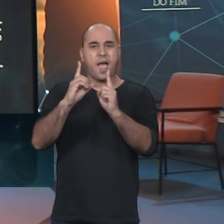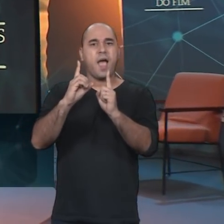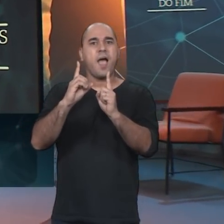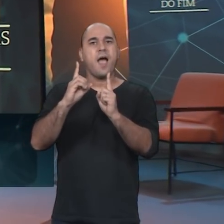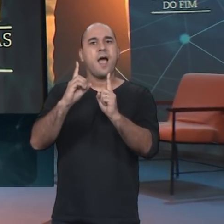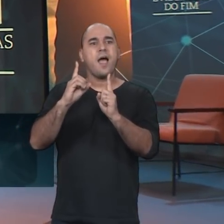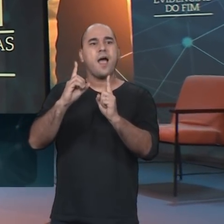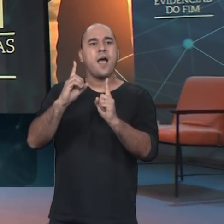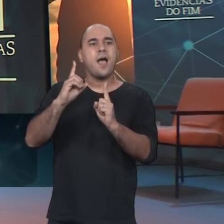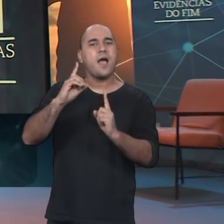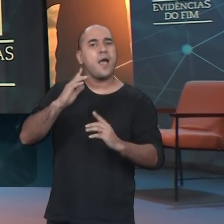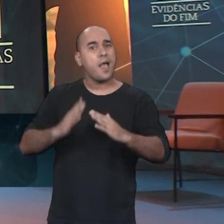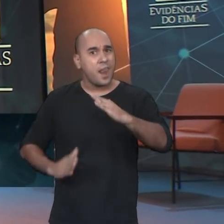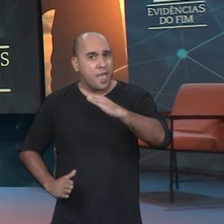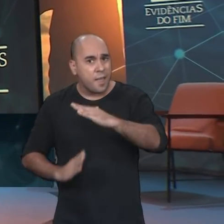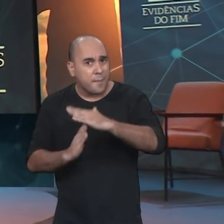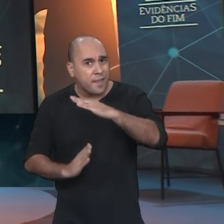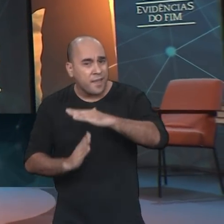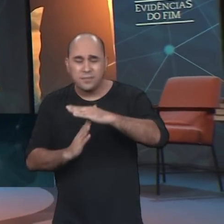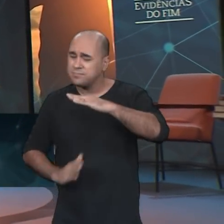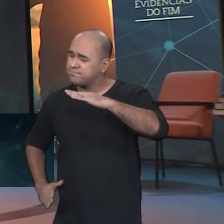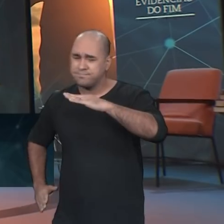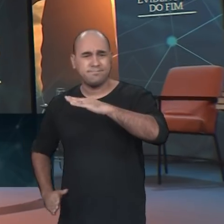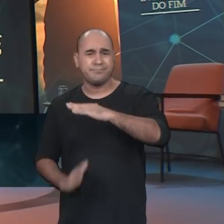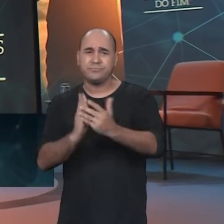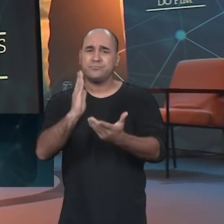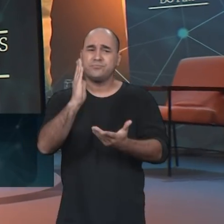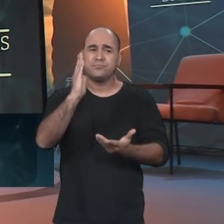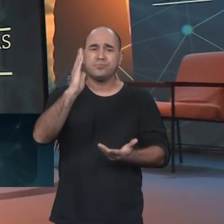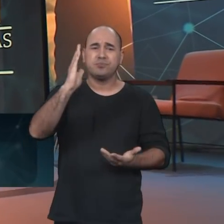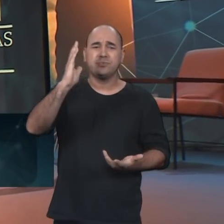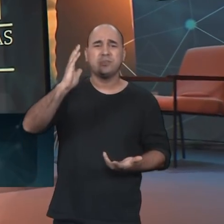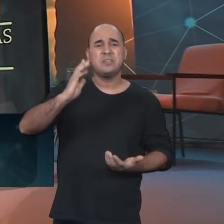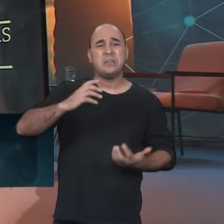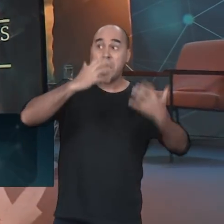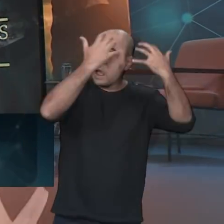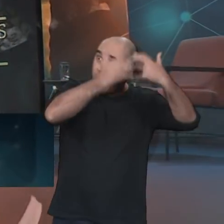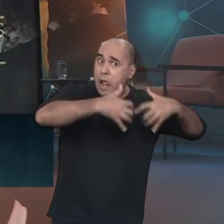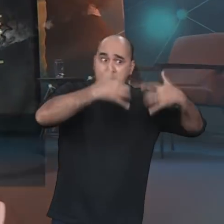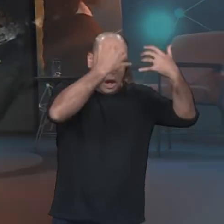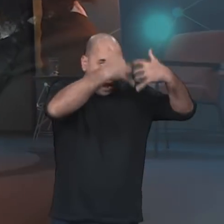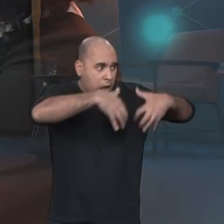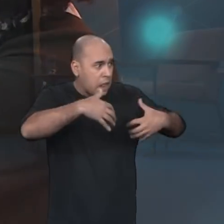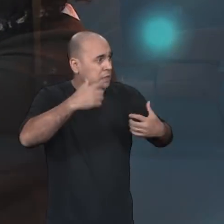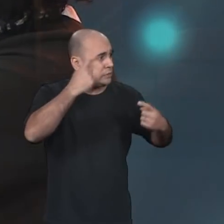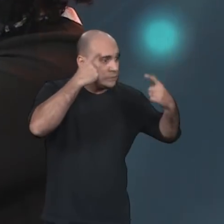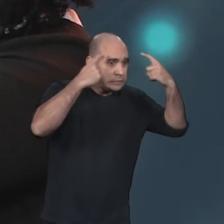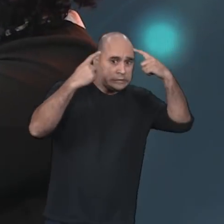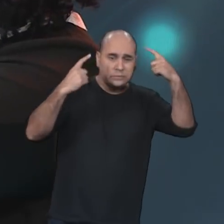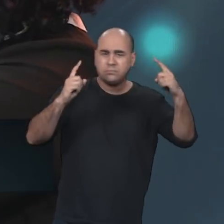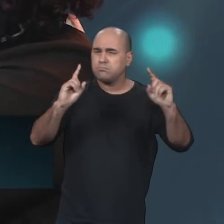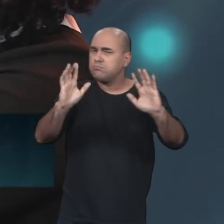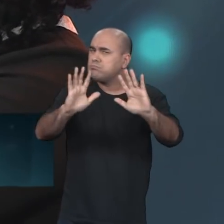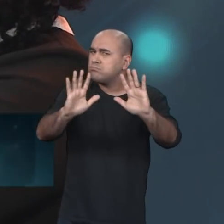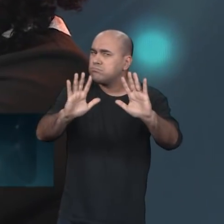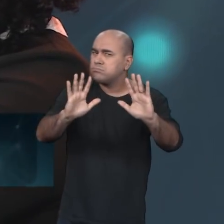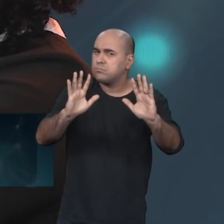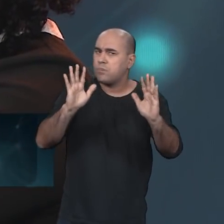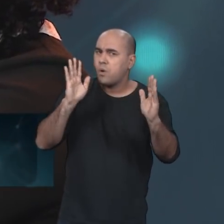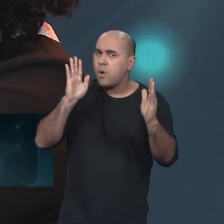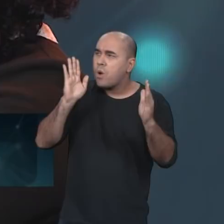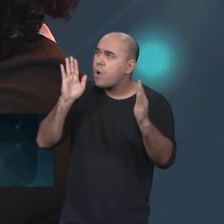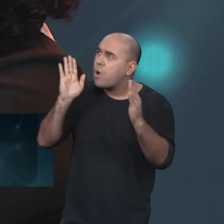tem lógica ou razão. Seu olhar é um